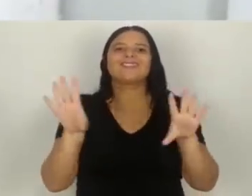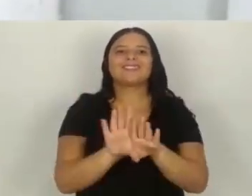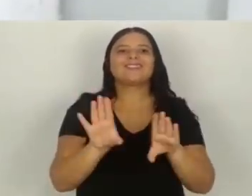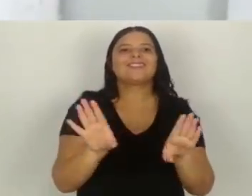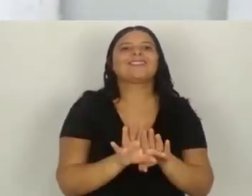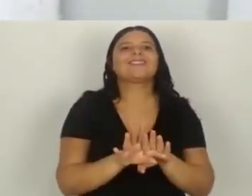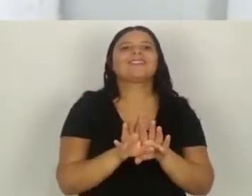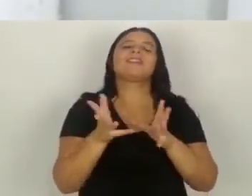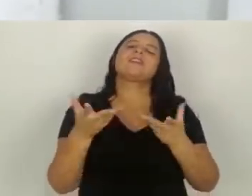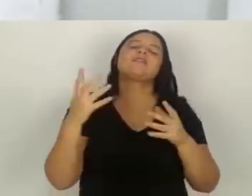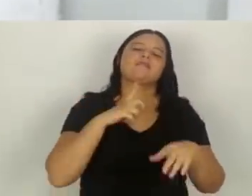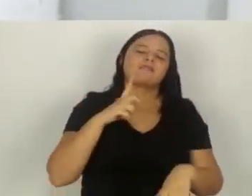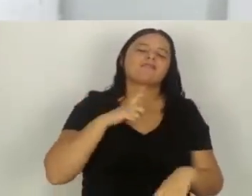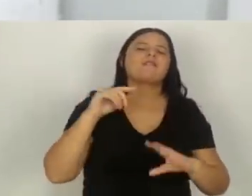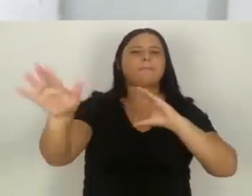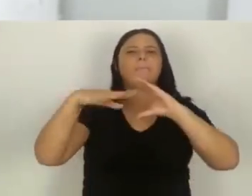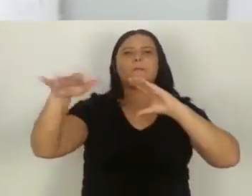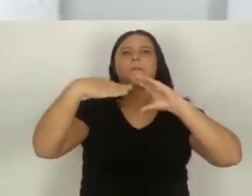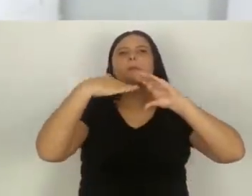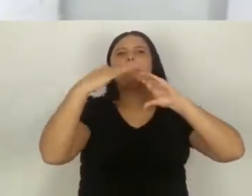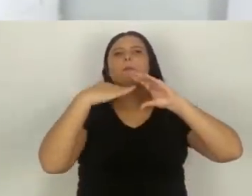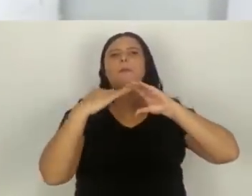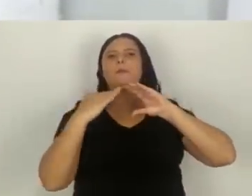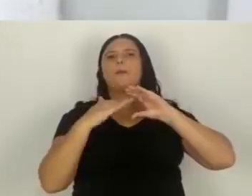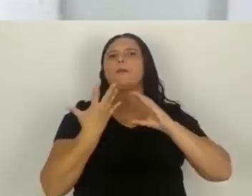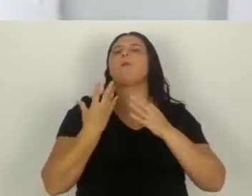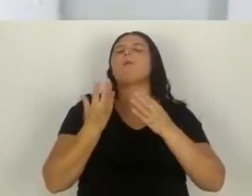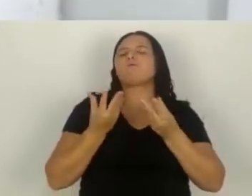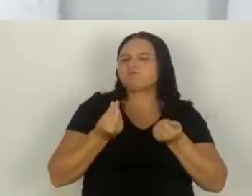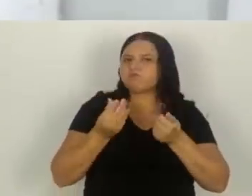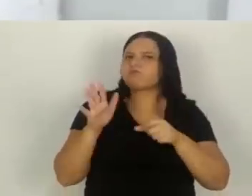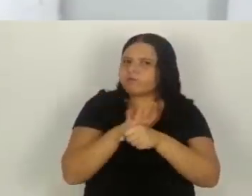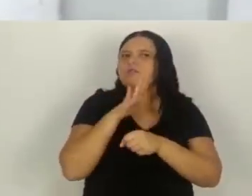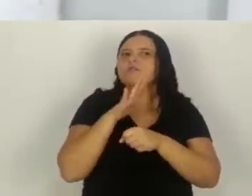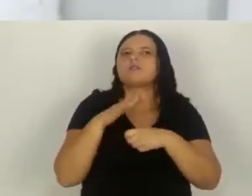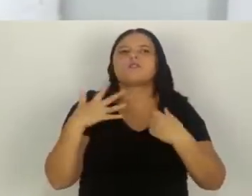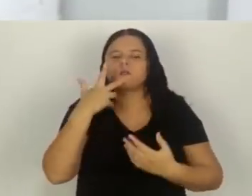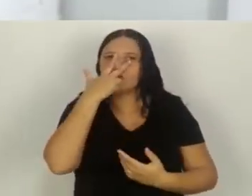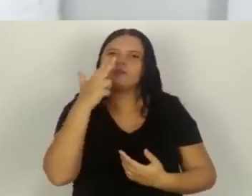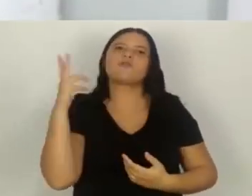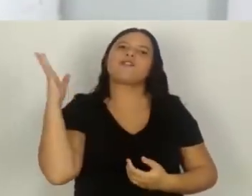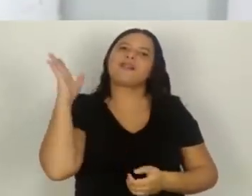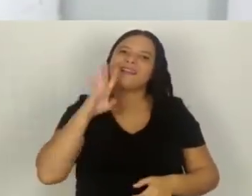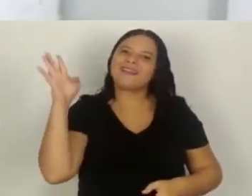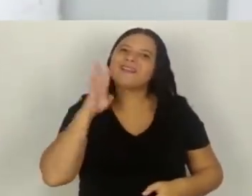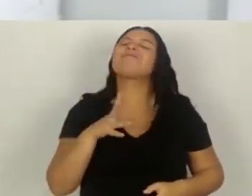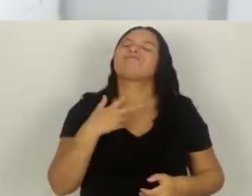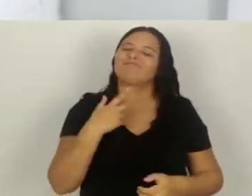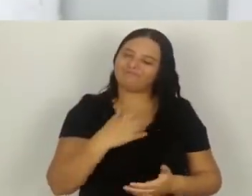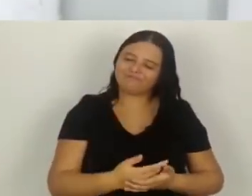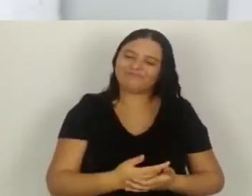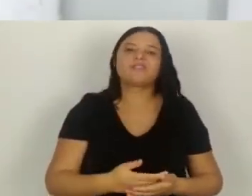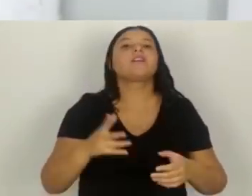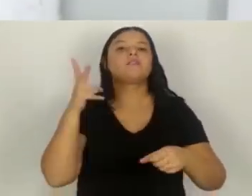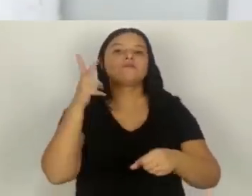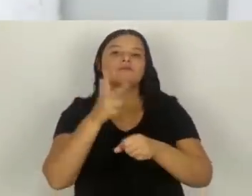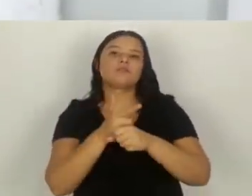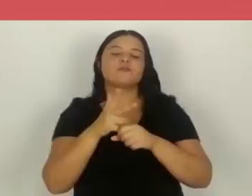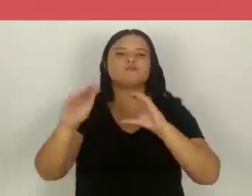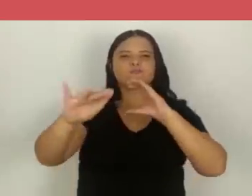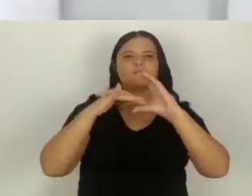vídeo, eu adoro, eu recebo muitos e-mails, são centenas de e-mails, né? Então eu acho que vai dar pra gente fazer uma coisa